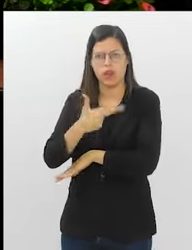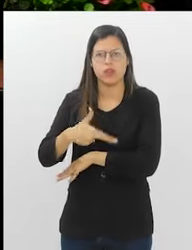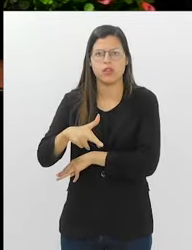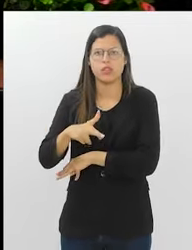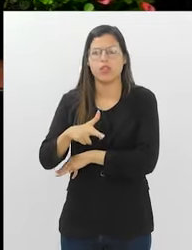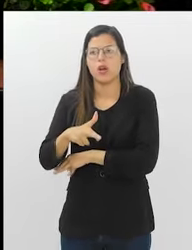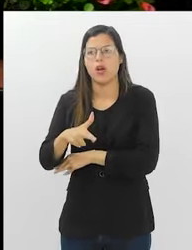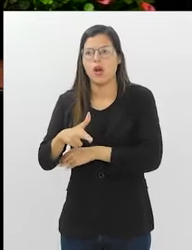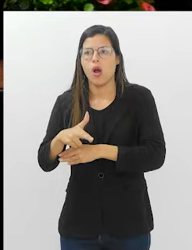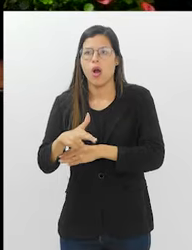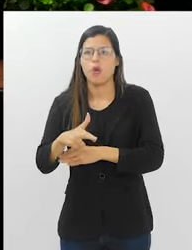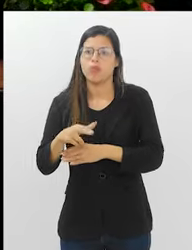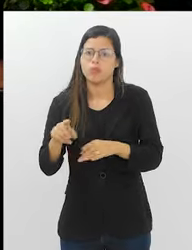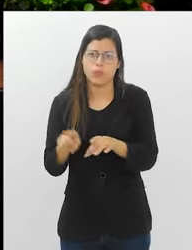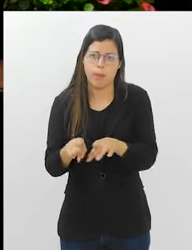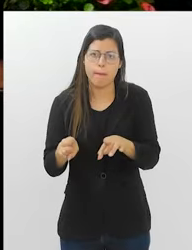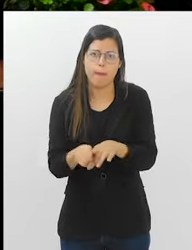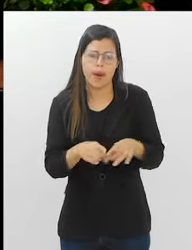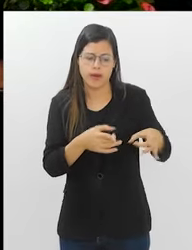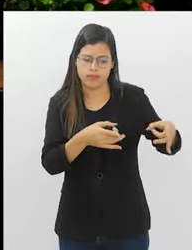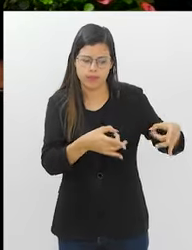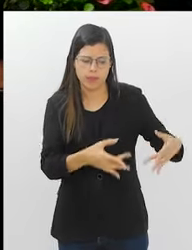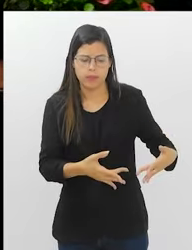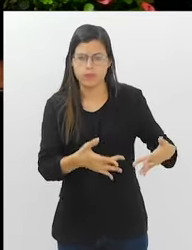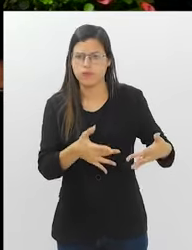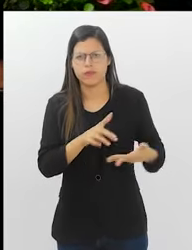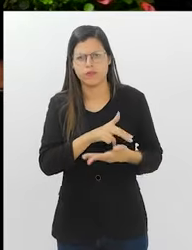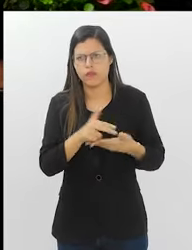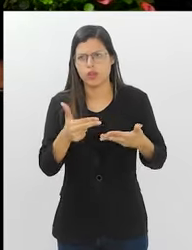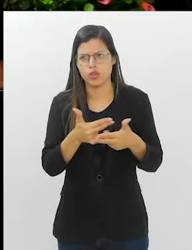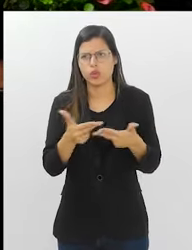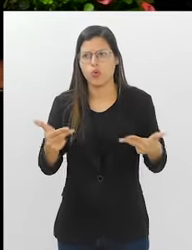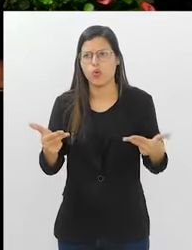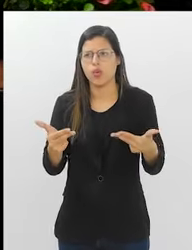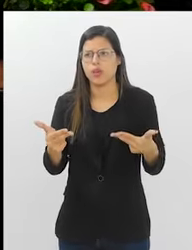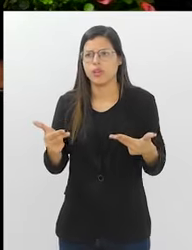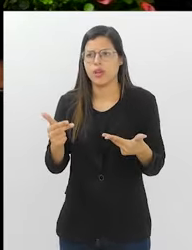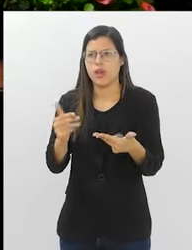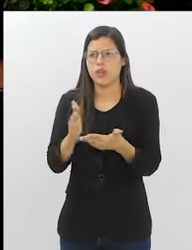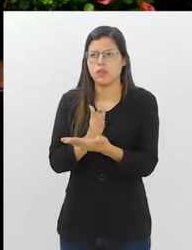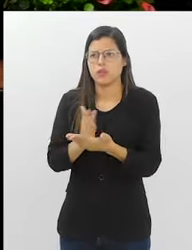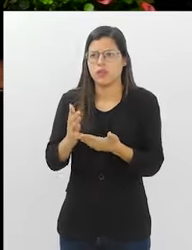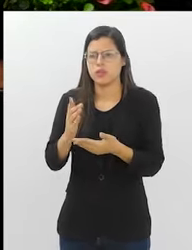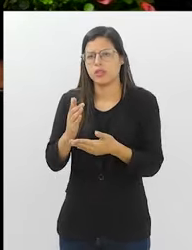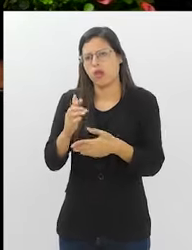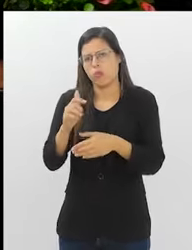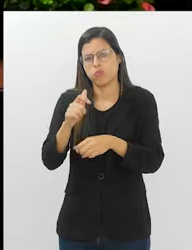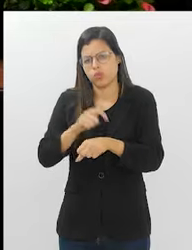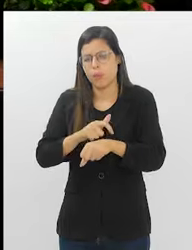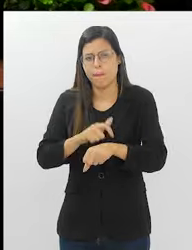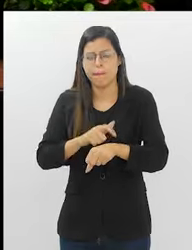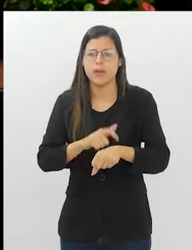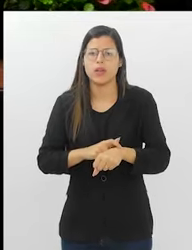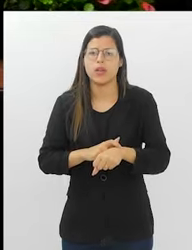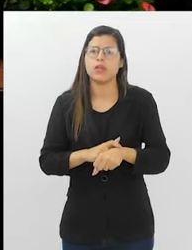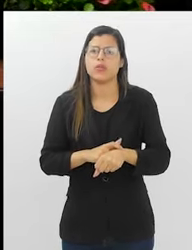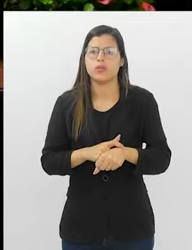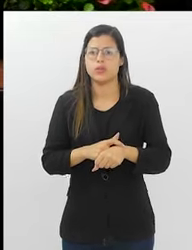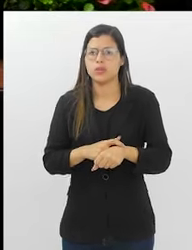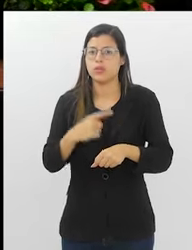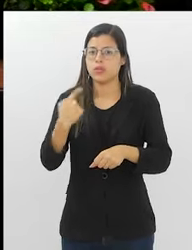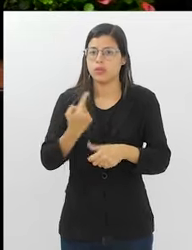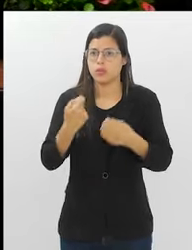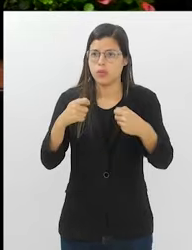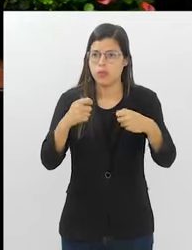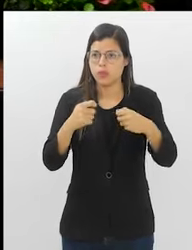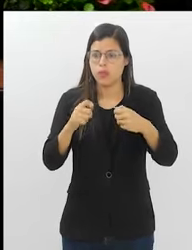abri mão de muitas coisas, porque em determinado momento, especialmente quando a gente